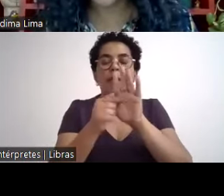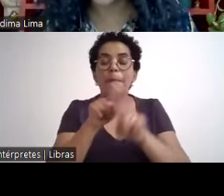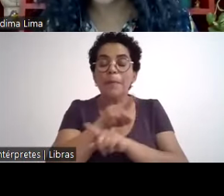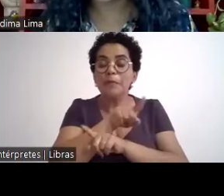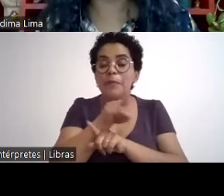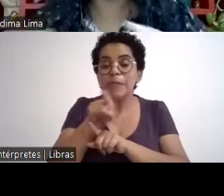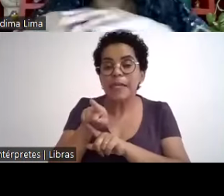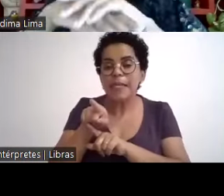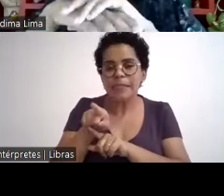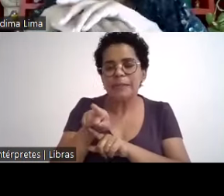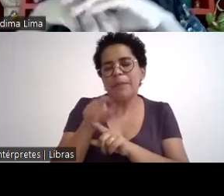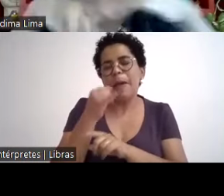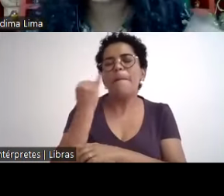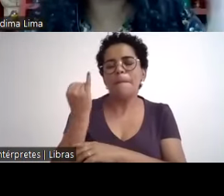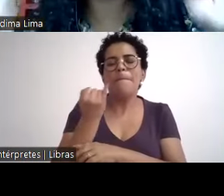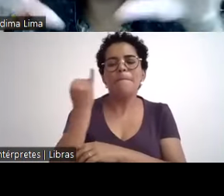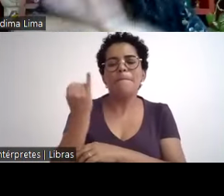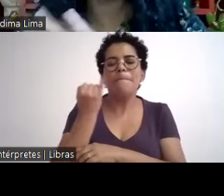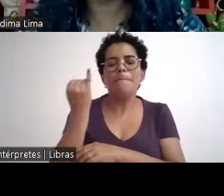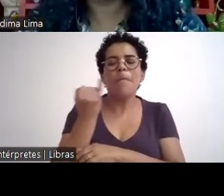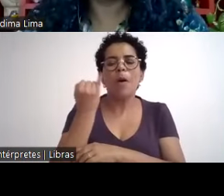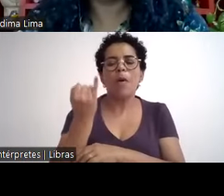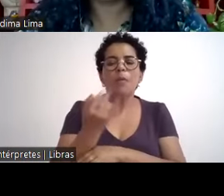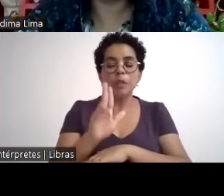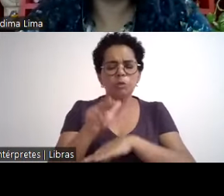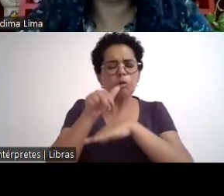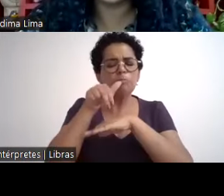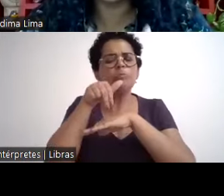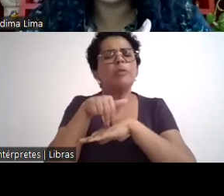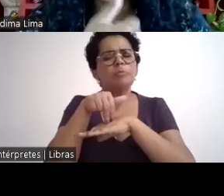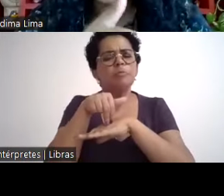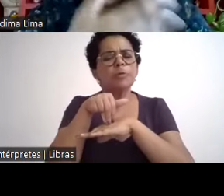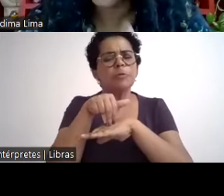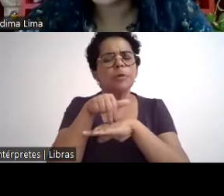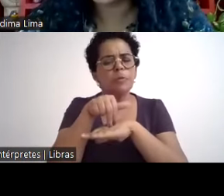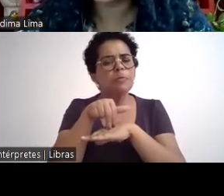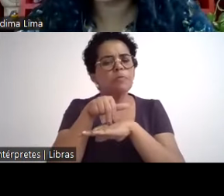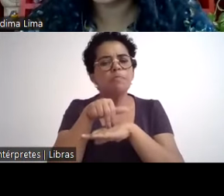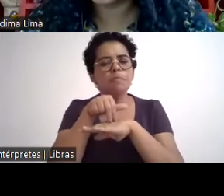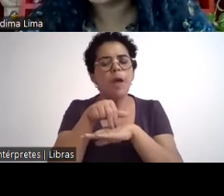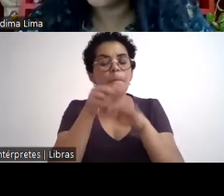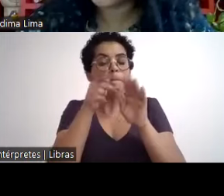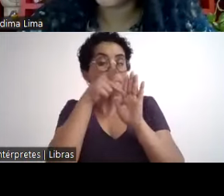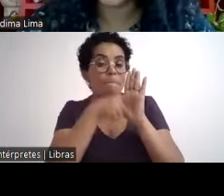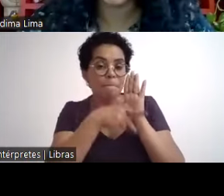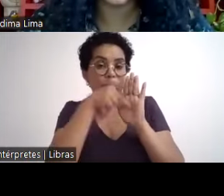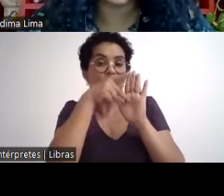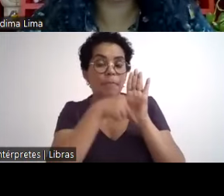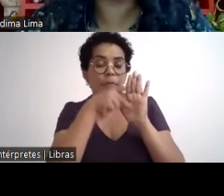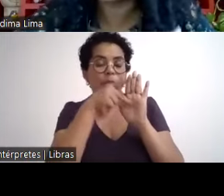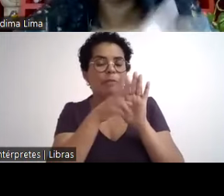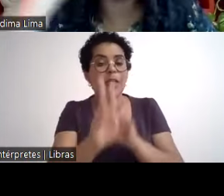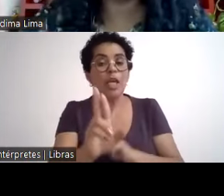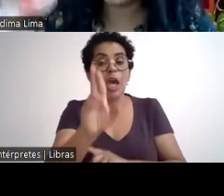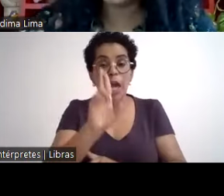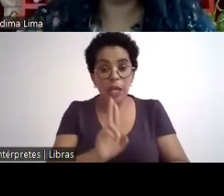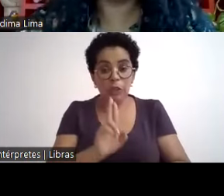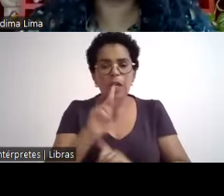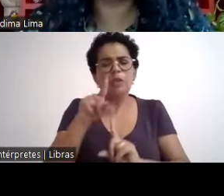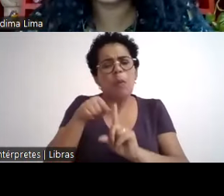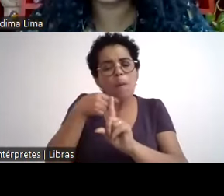eu acho importante me colocar nesse lugar, porque é um projeto que tem dado resultados até hoje, porque